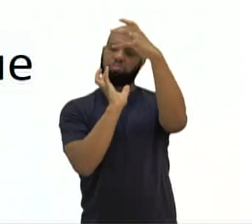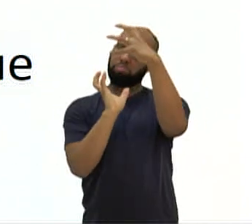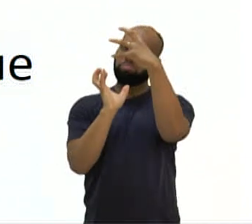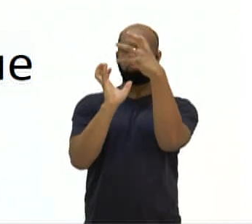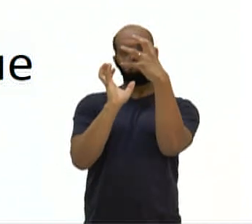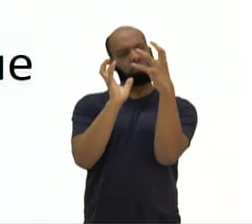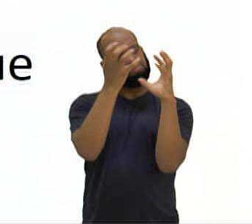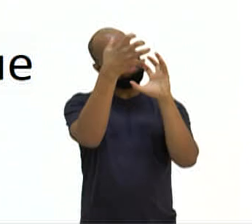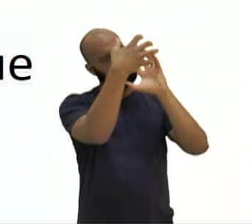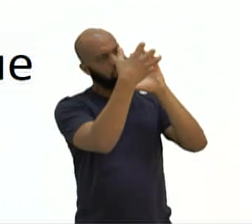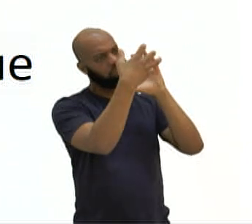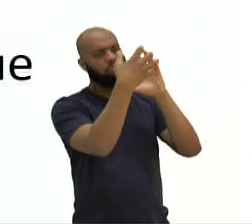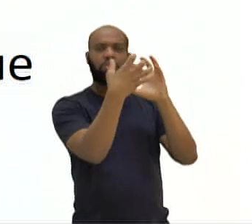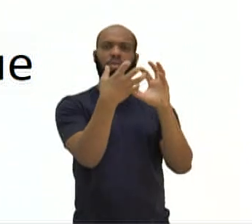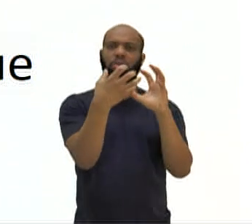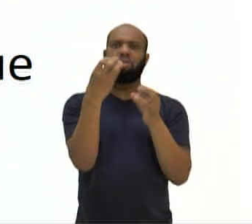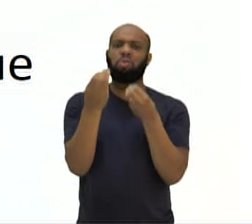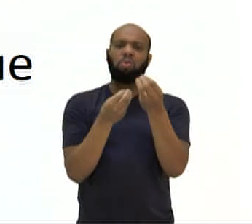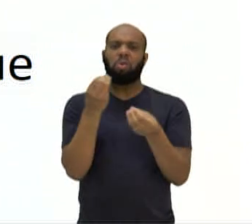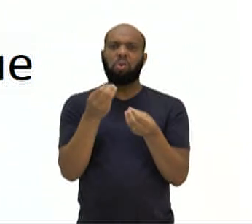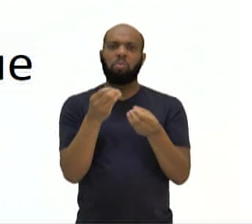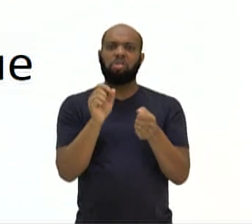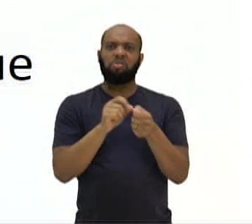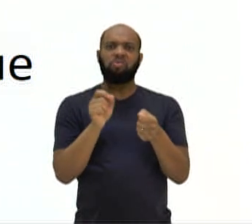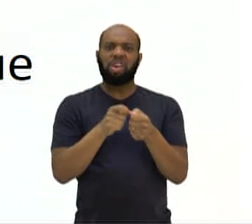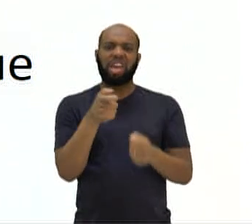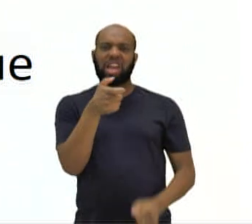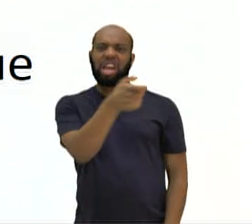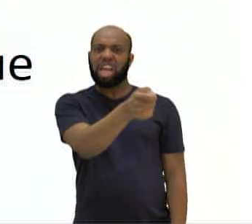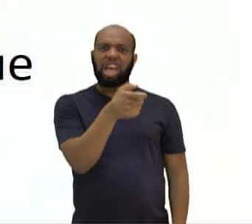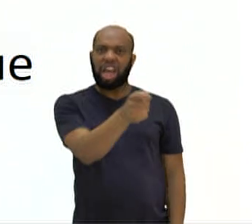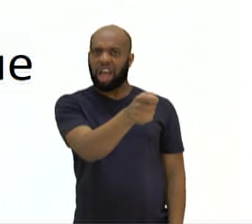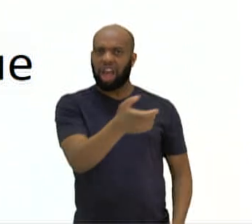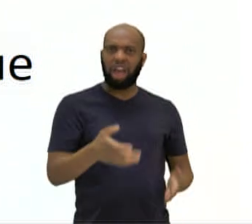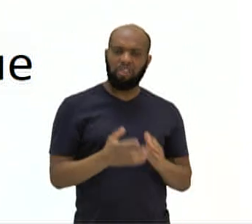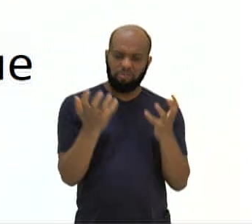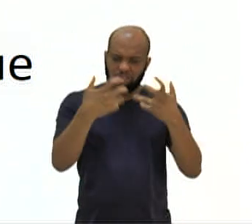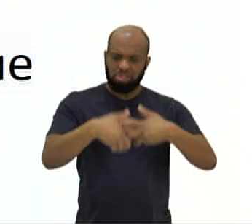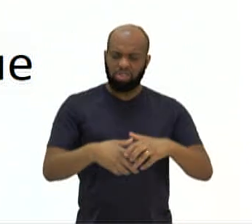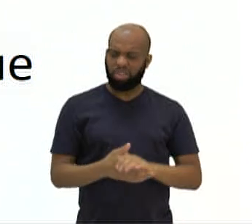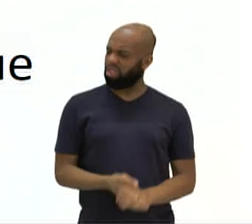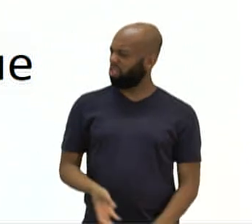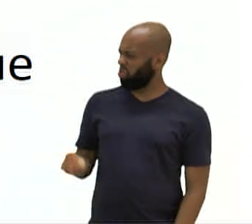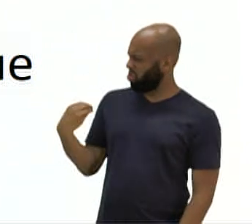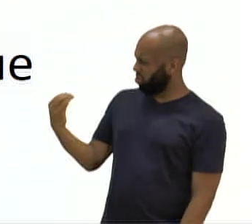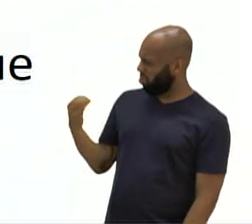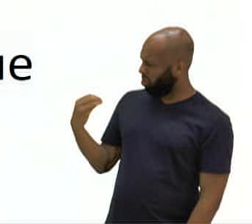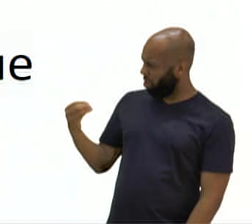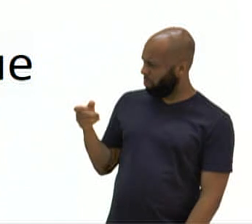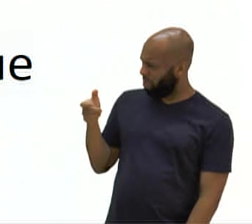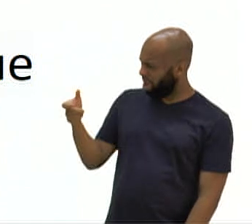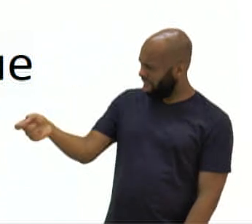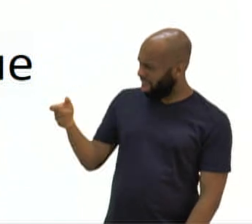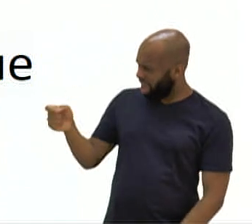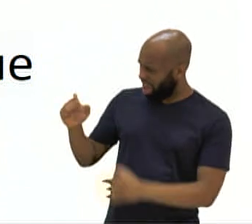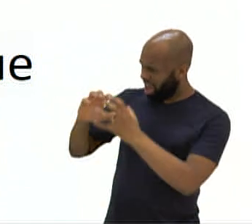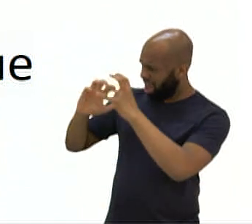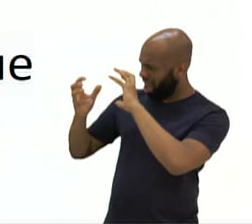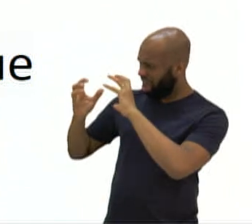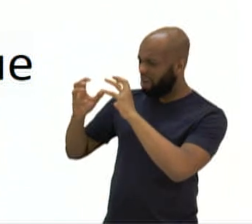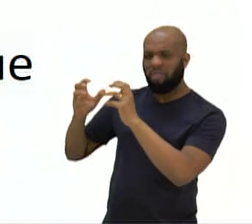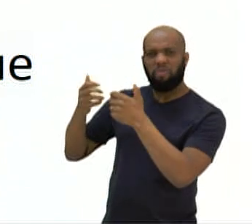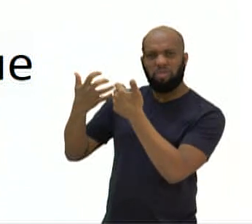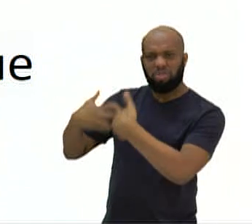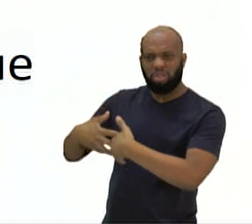coisa. Como é que liga? Perguntou. Como é que liga? Não se liga.